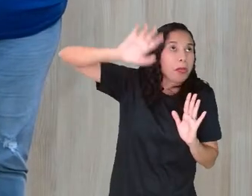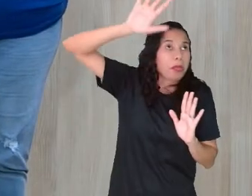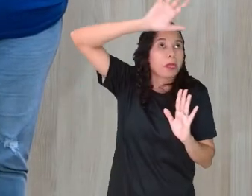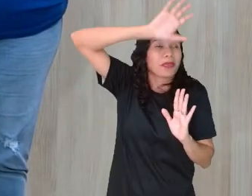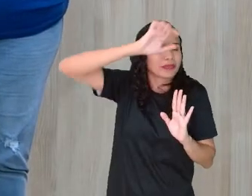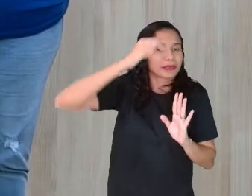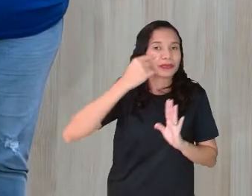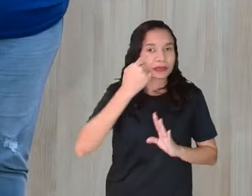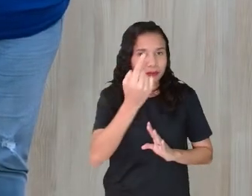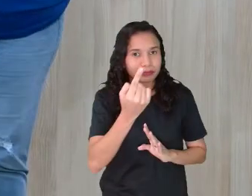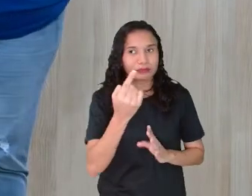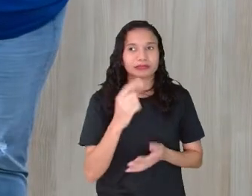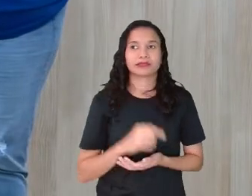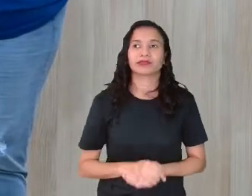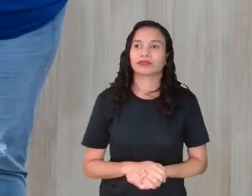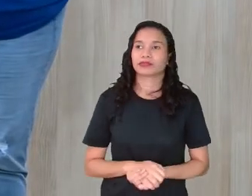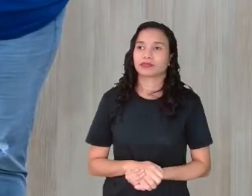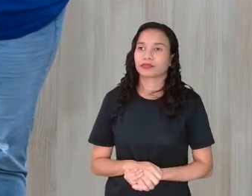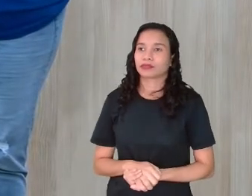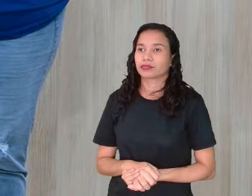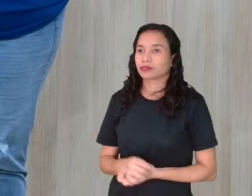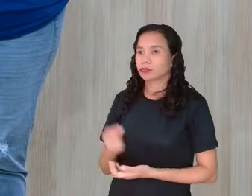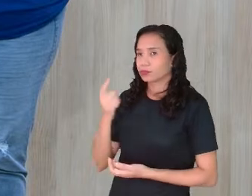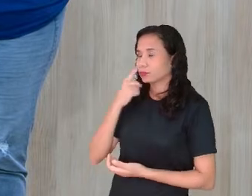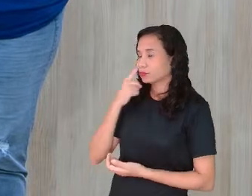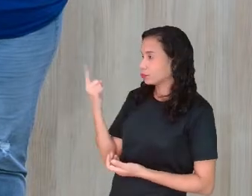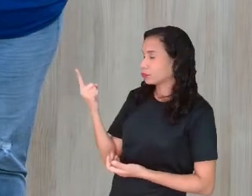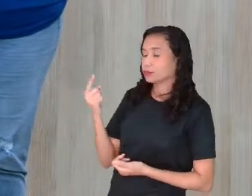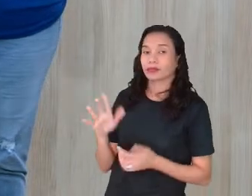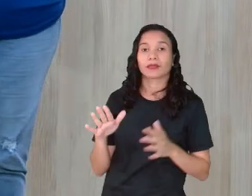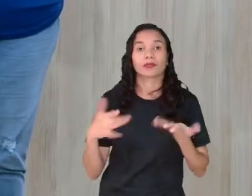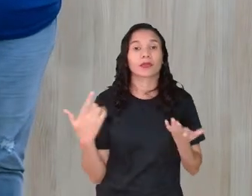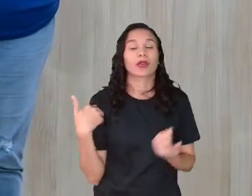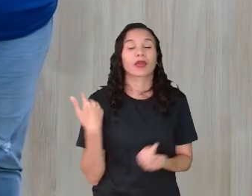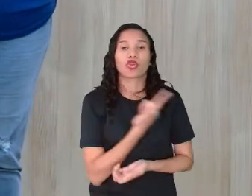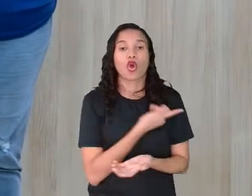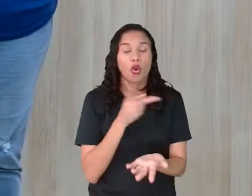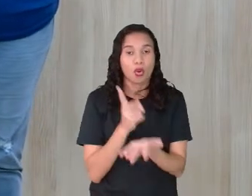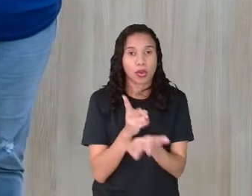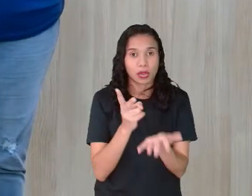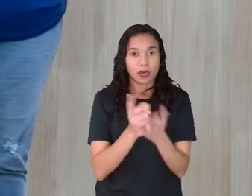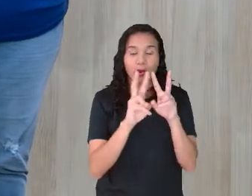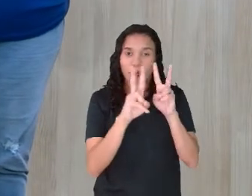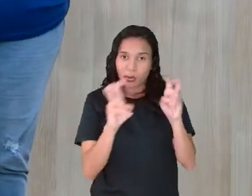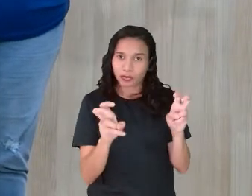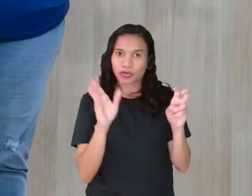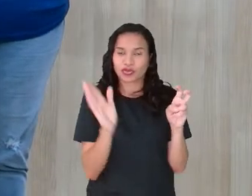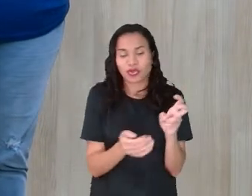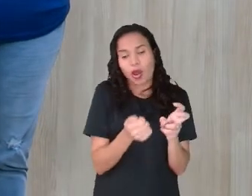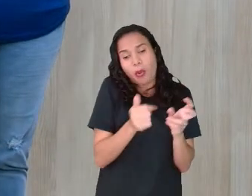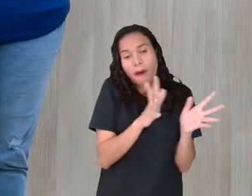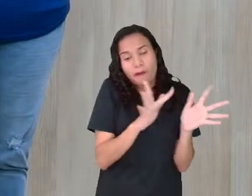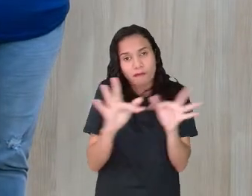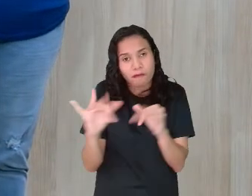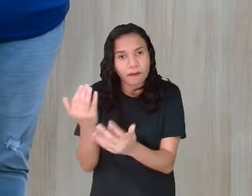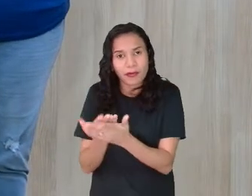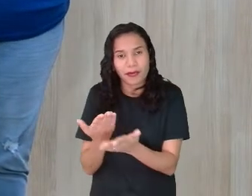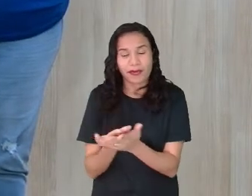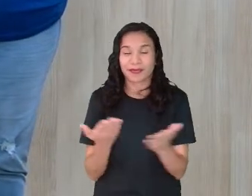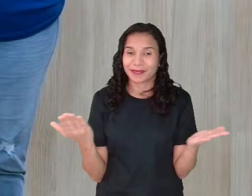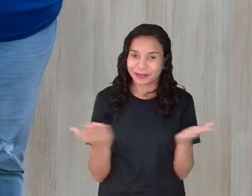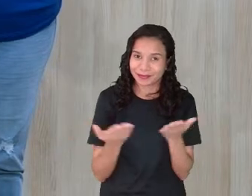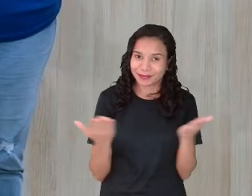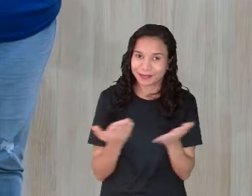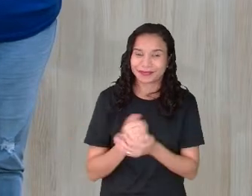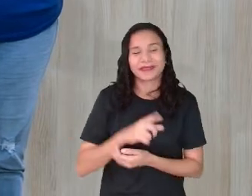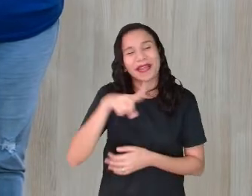realidade, né? Então, pronto. Olha só. Então, em vez da gente continuar, né, professora Vanessa, já está chegando ao fim dessa aula de hoje,